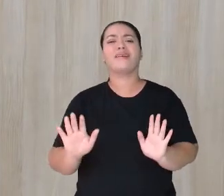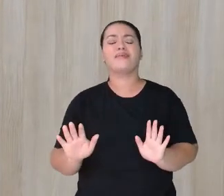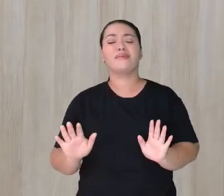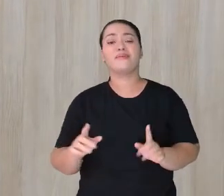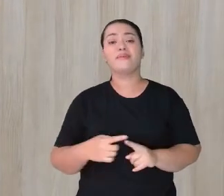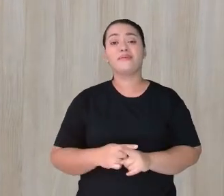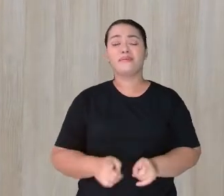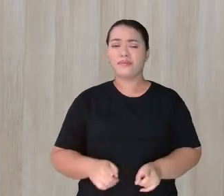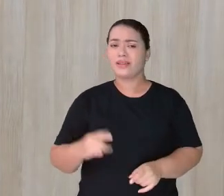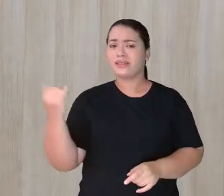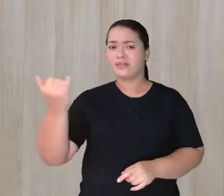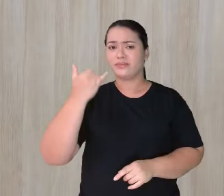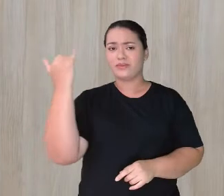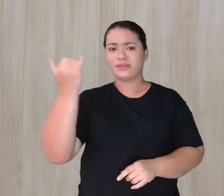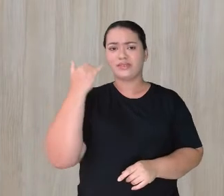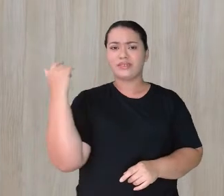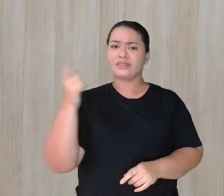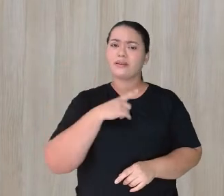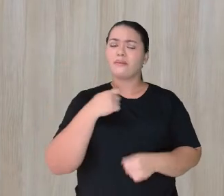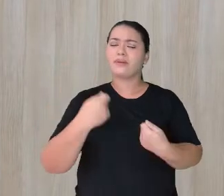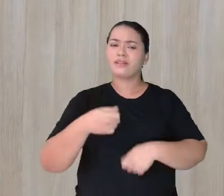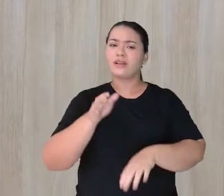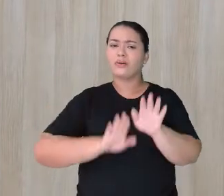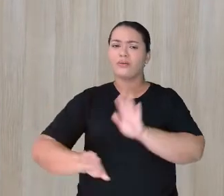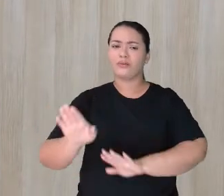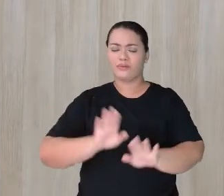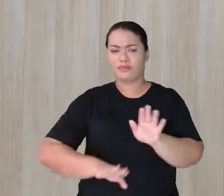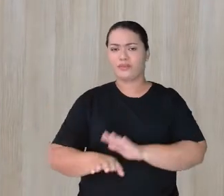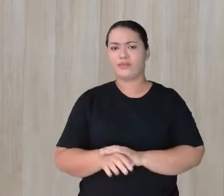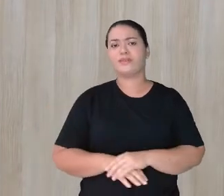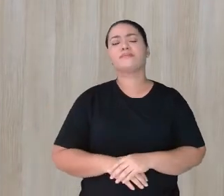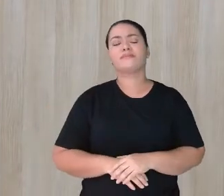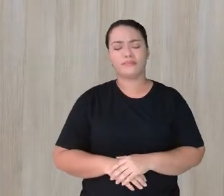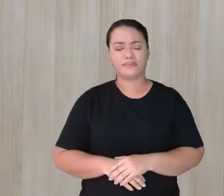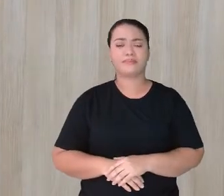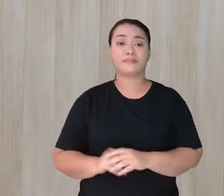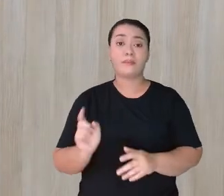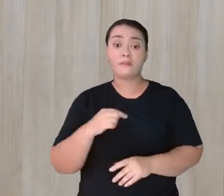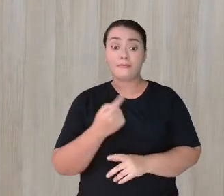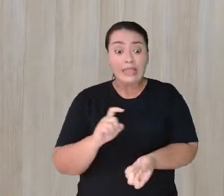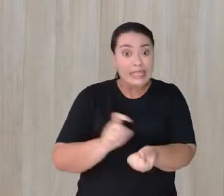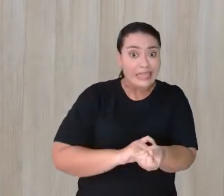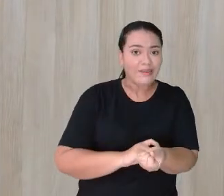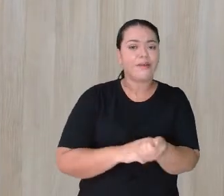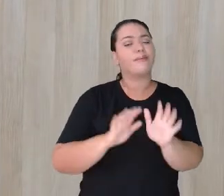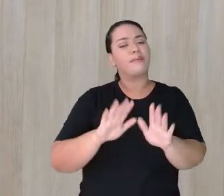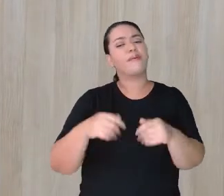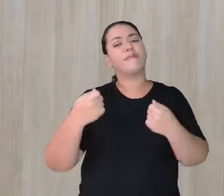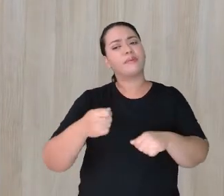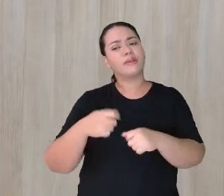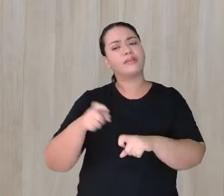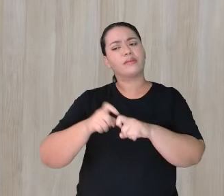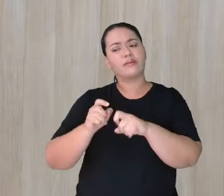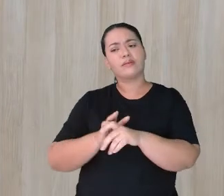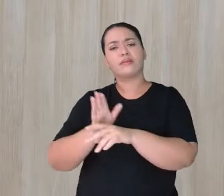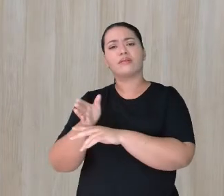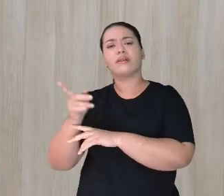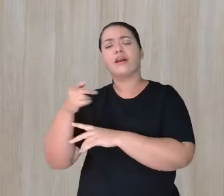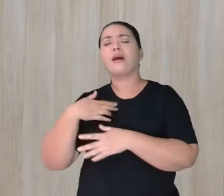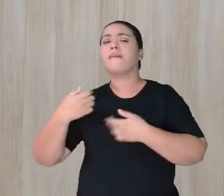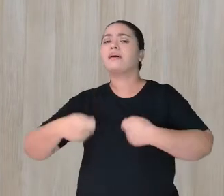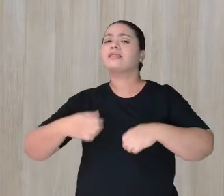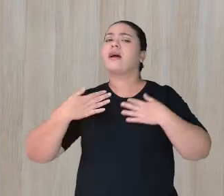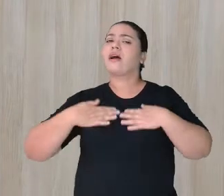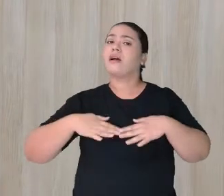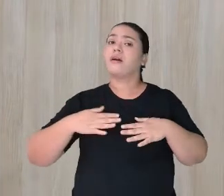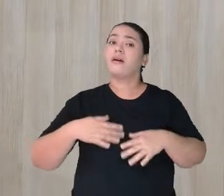leve, mas é importante que tenhamos cuidado e qualquer coisa extra que estamos muito nervosos, vamos procurar realmente o médico para acalmar um pouquinho a gente,